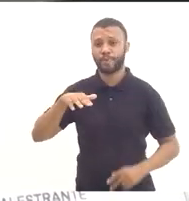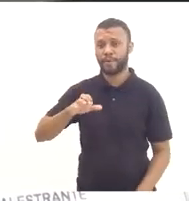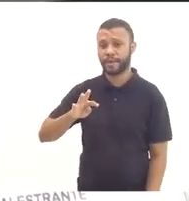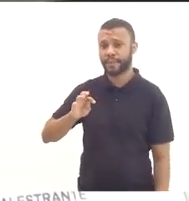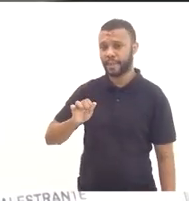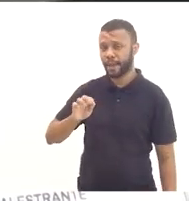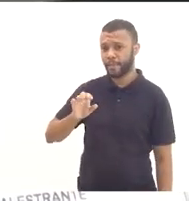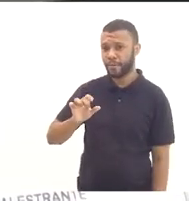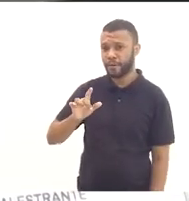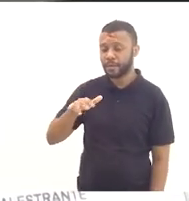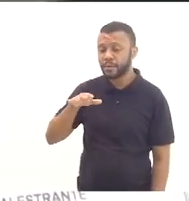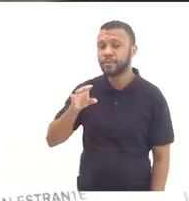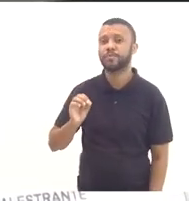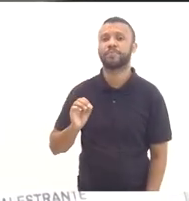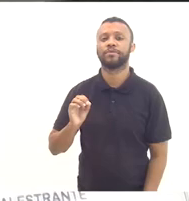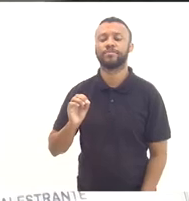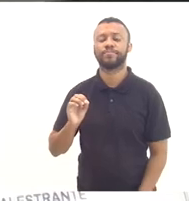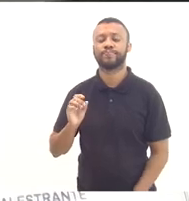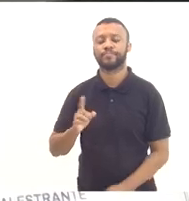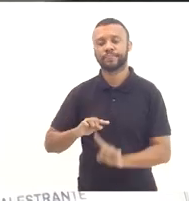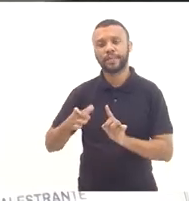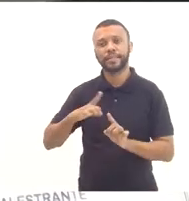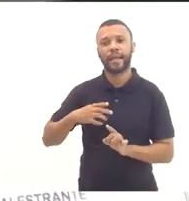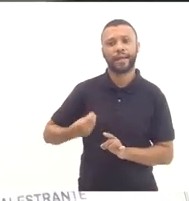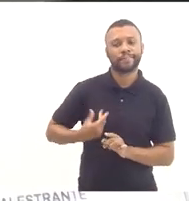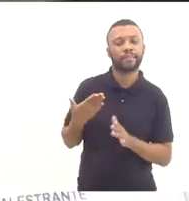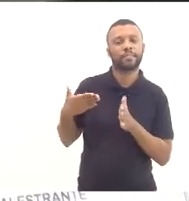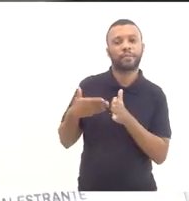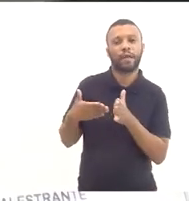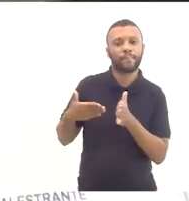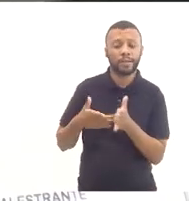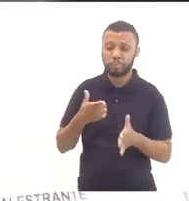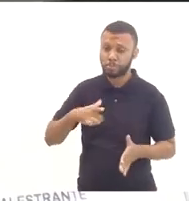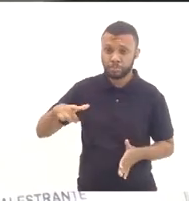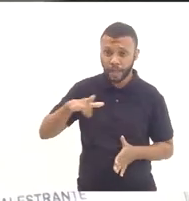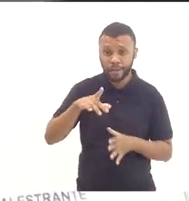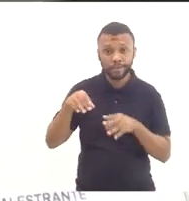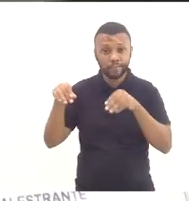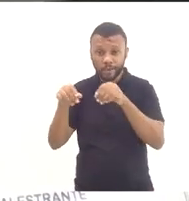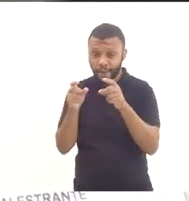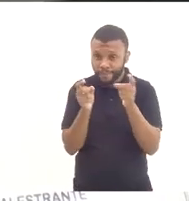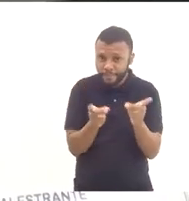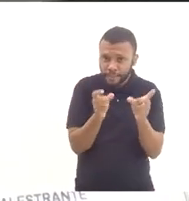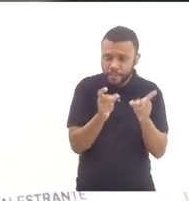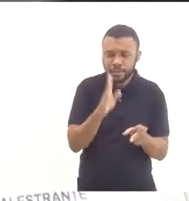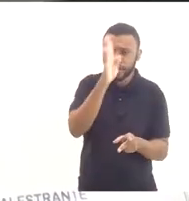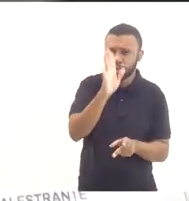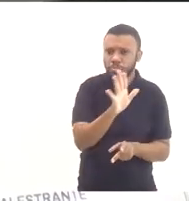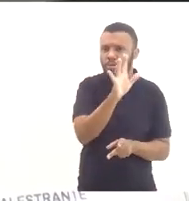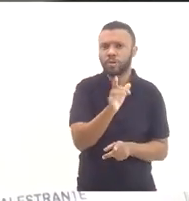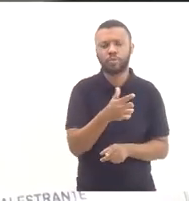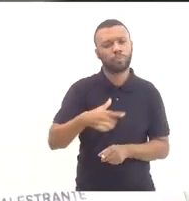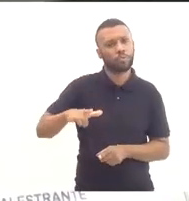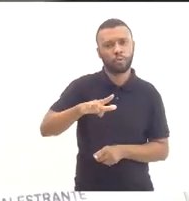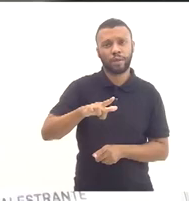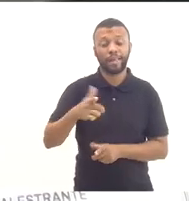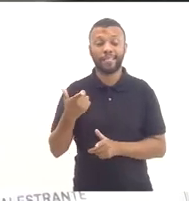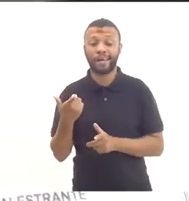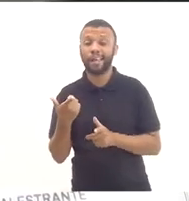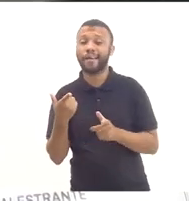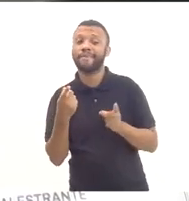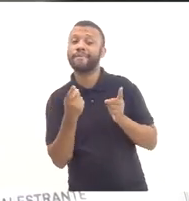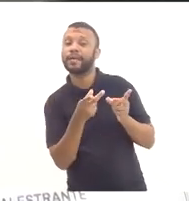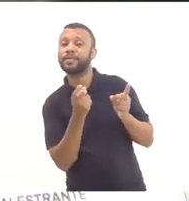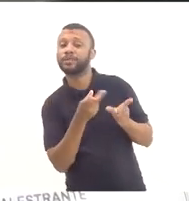os outros relatos também embora lá conviva com alimentação de não ter essa forma essa fórmula não é vendida no Brasil não é importada para o Brasil